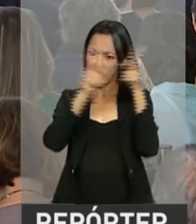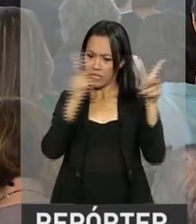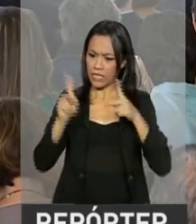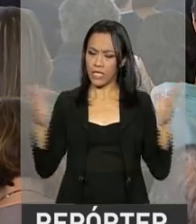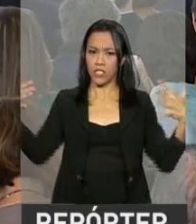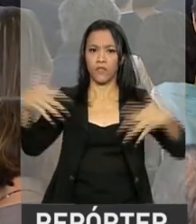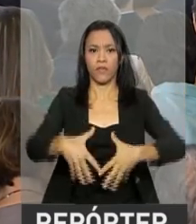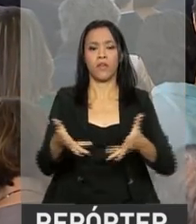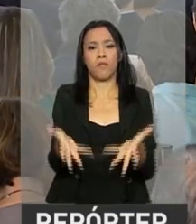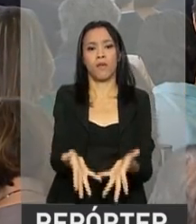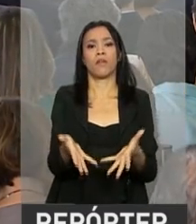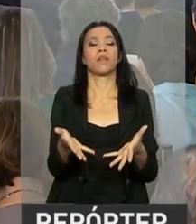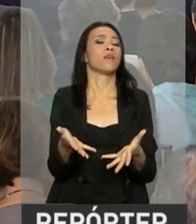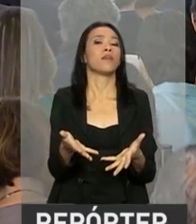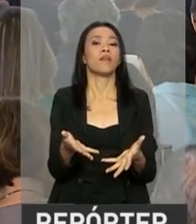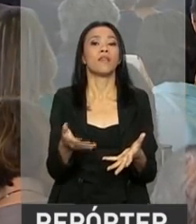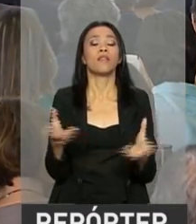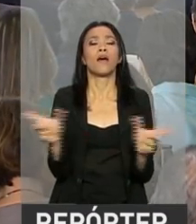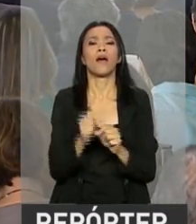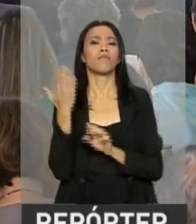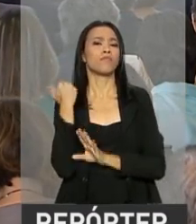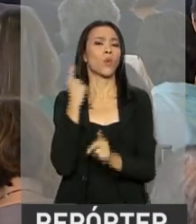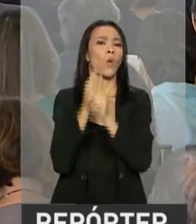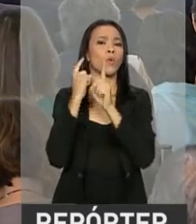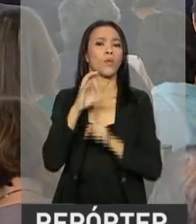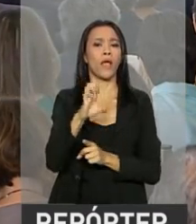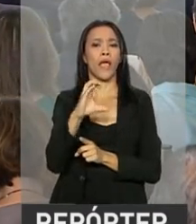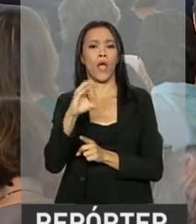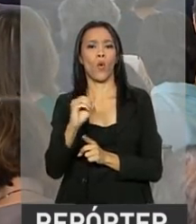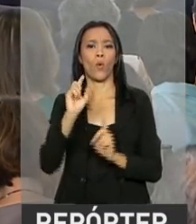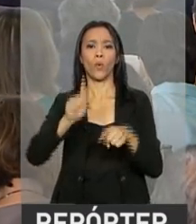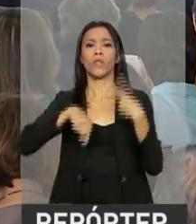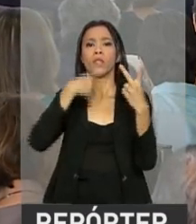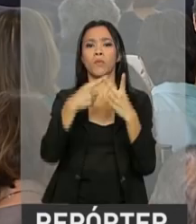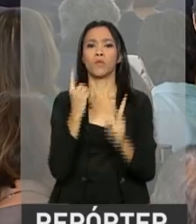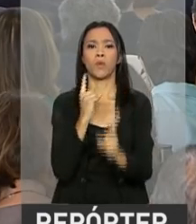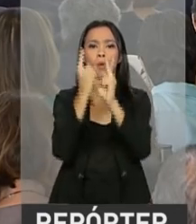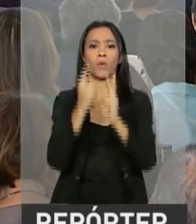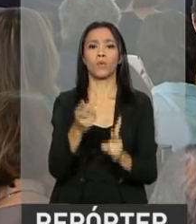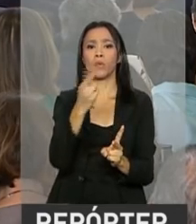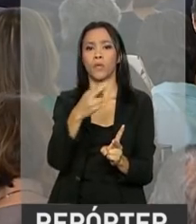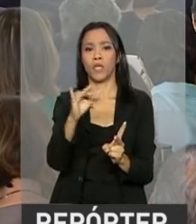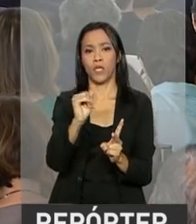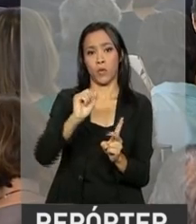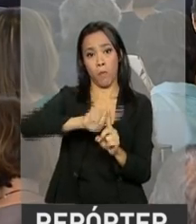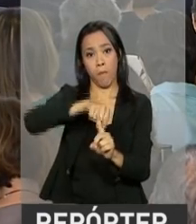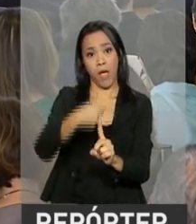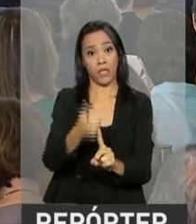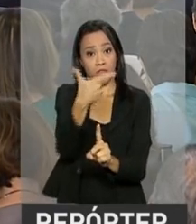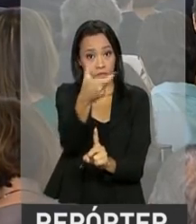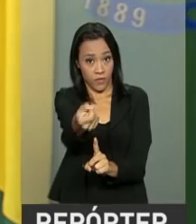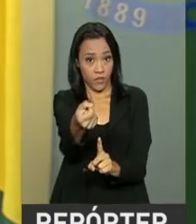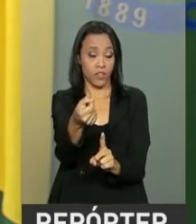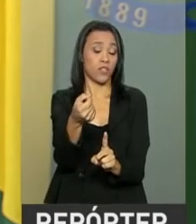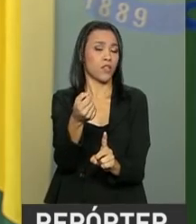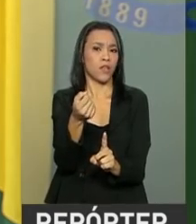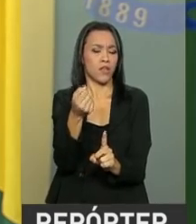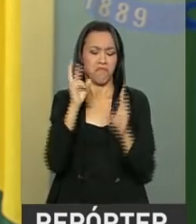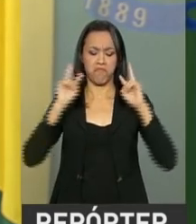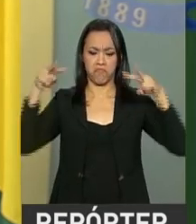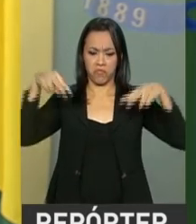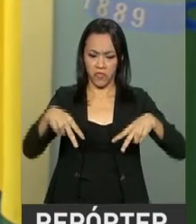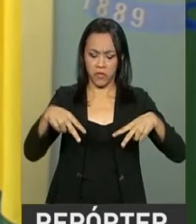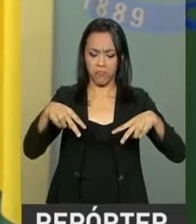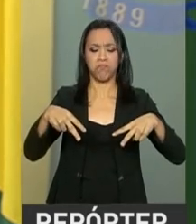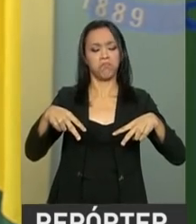cá na Eco 92, depois na Rio Mais 20, verificaram, olharam e voltaram para os